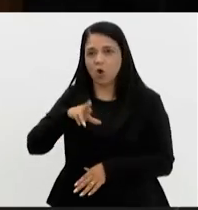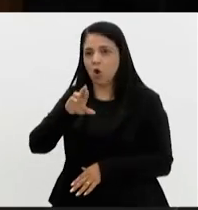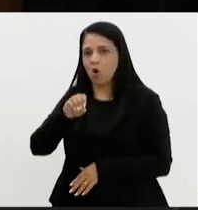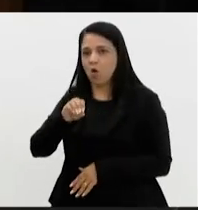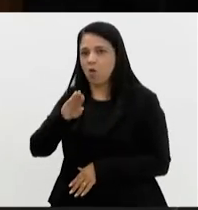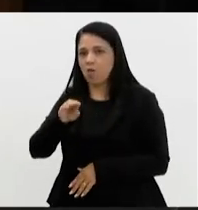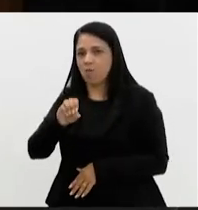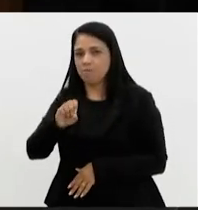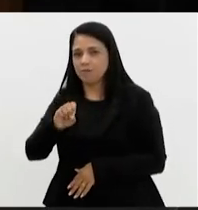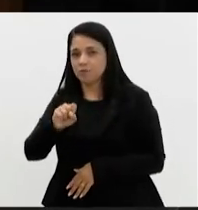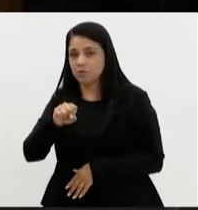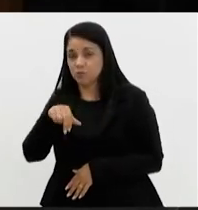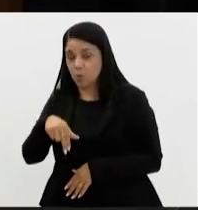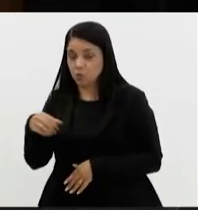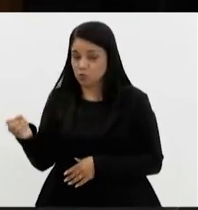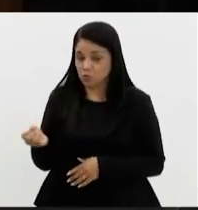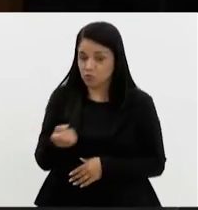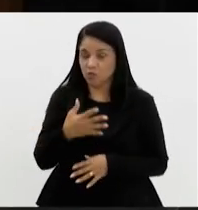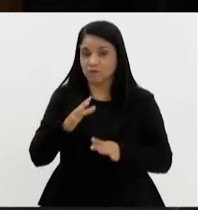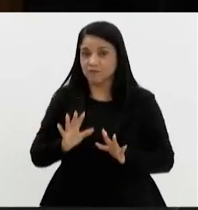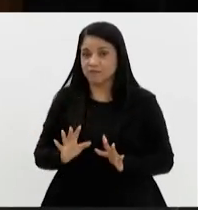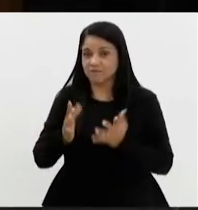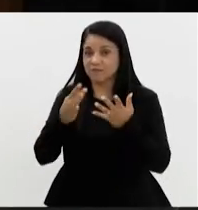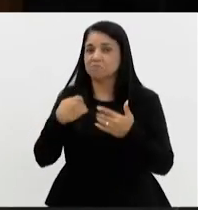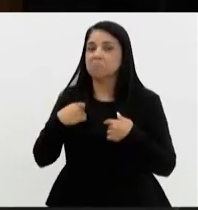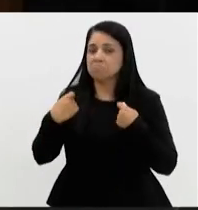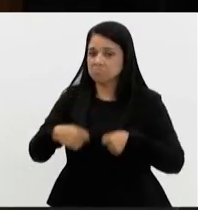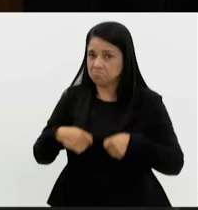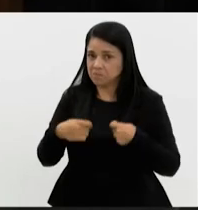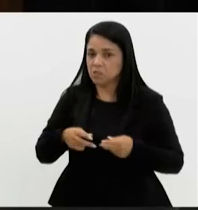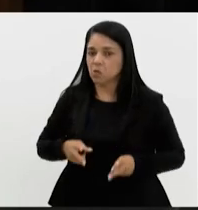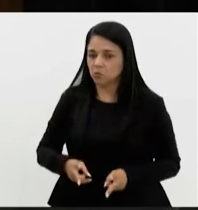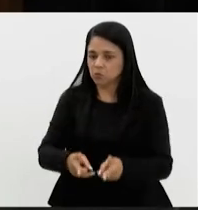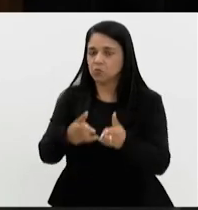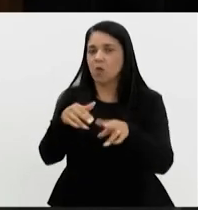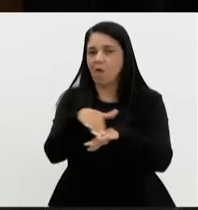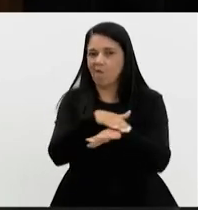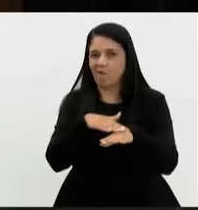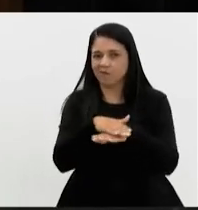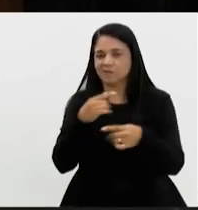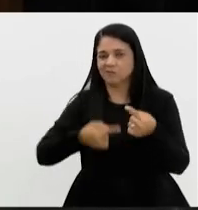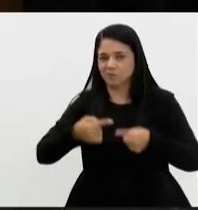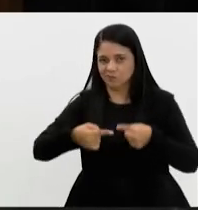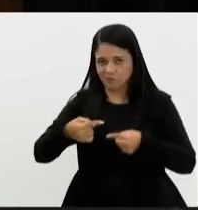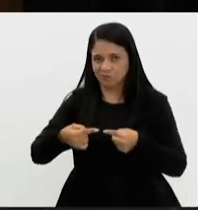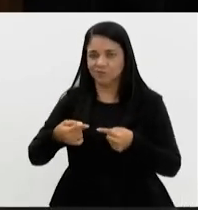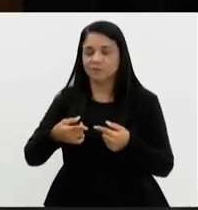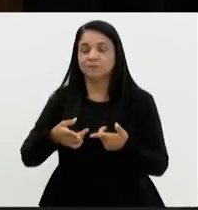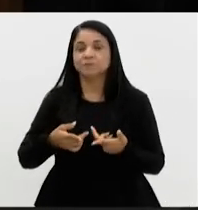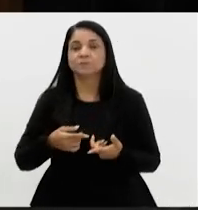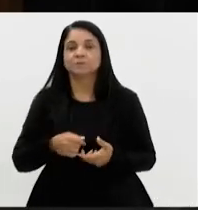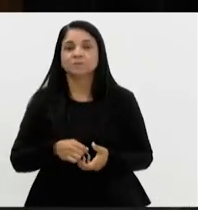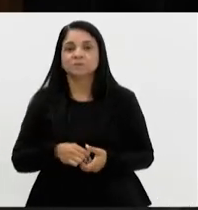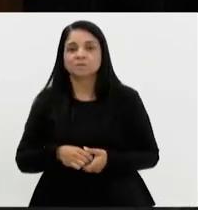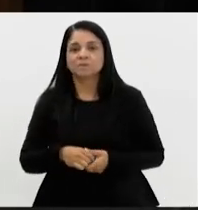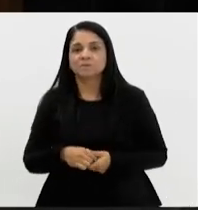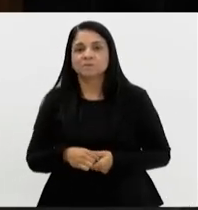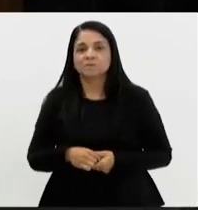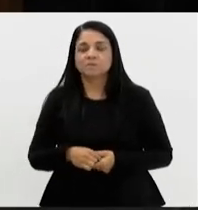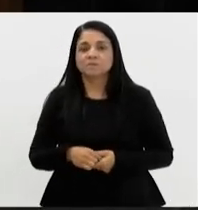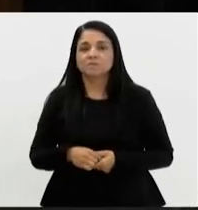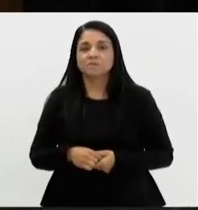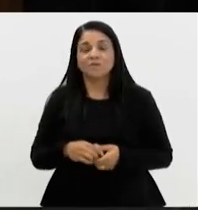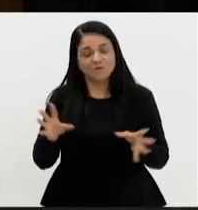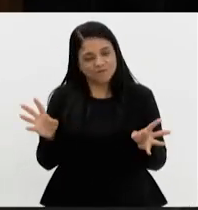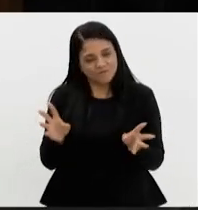eventos porque eu acho que é uma temática que a gente tem que dar continuidade eh mas eu vou